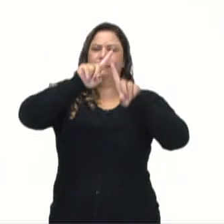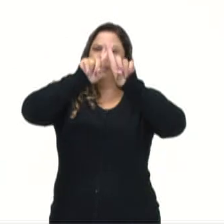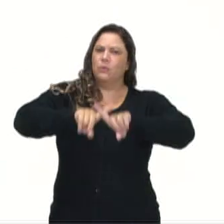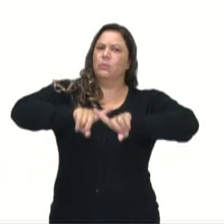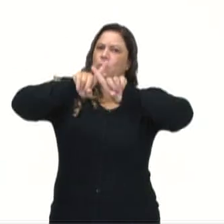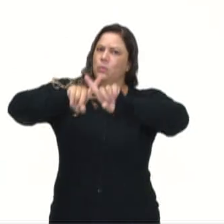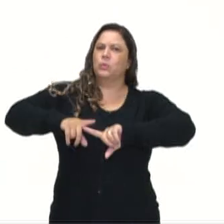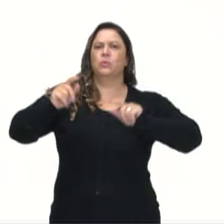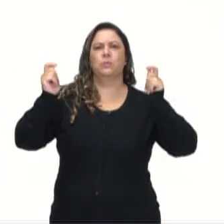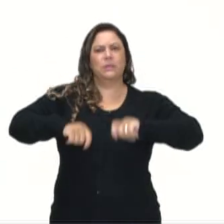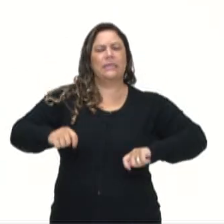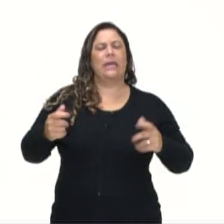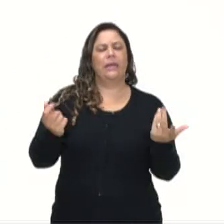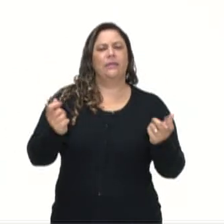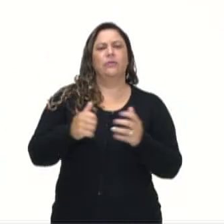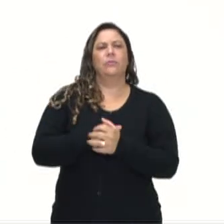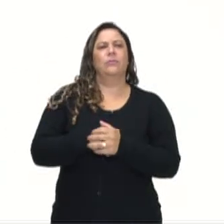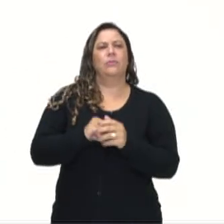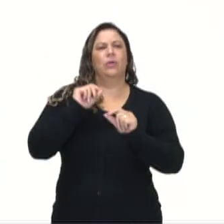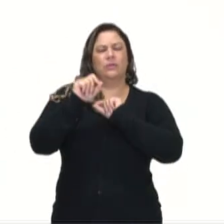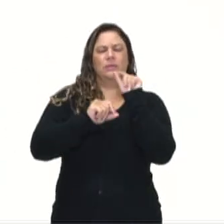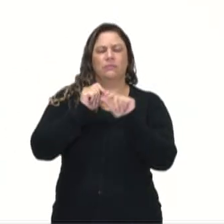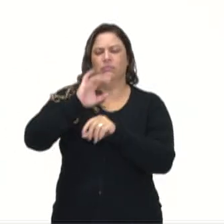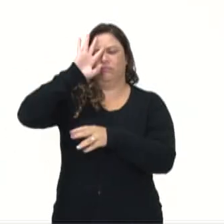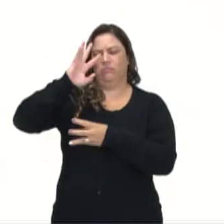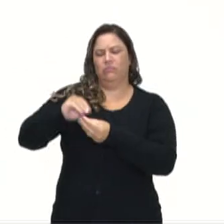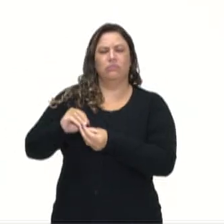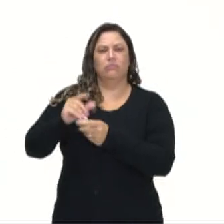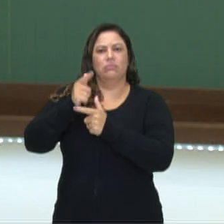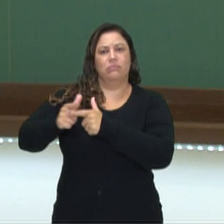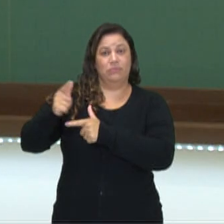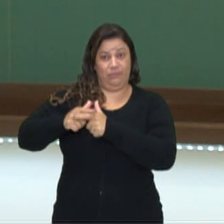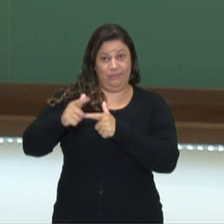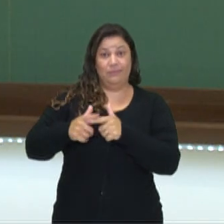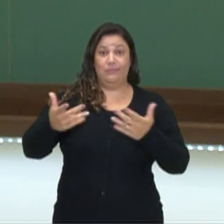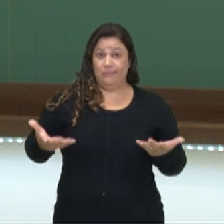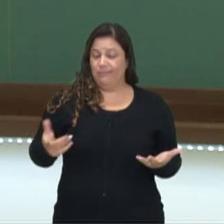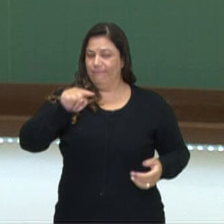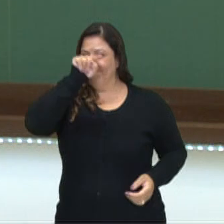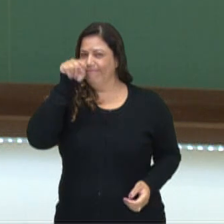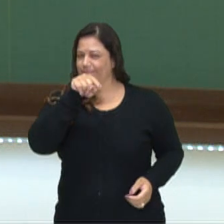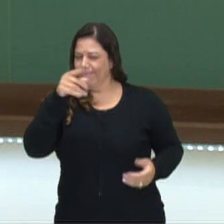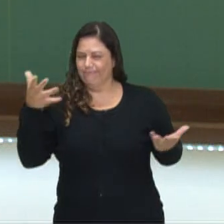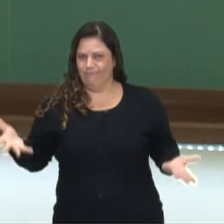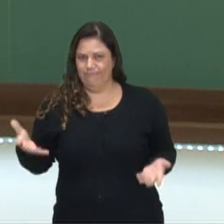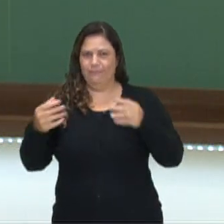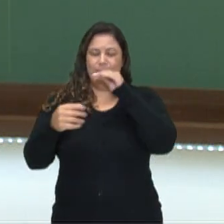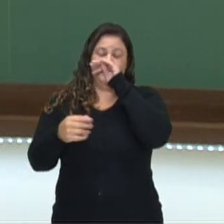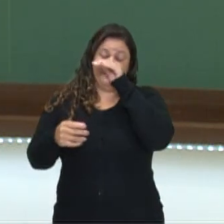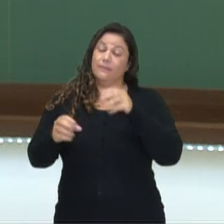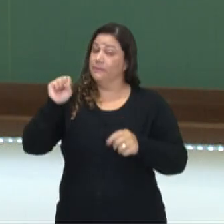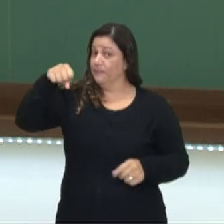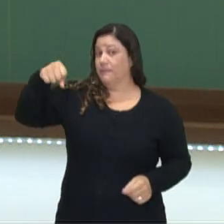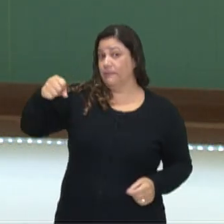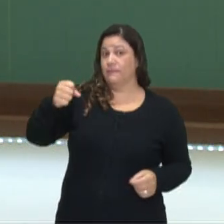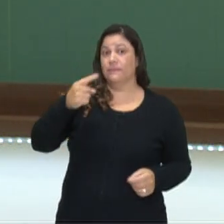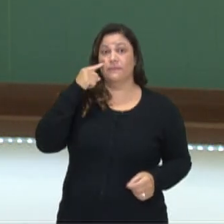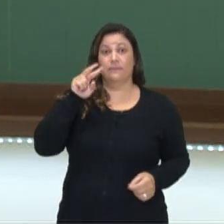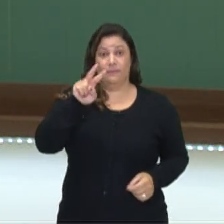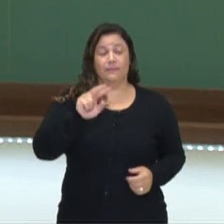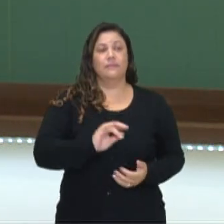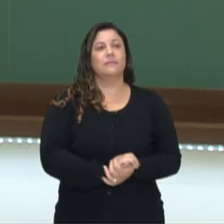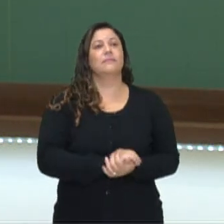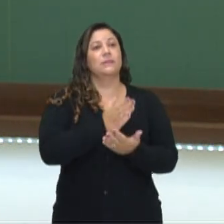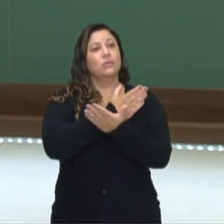multiplicação podem ser aplicadas na resolução de problemas? Será, professora? Sim, vamos ver. Nós vamos